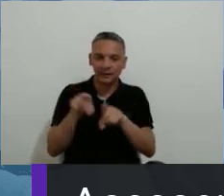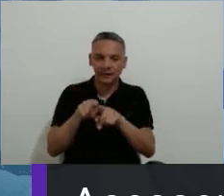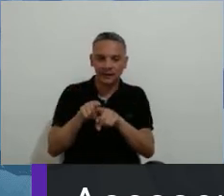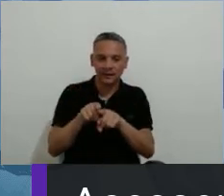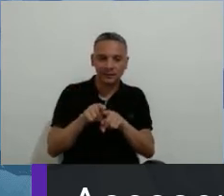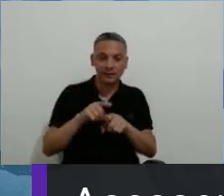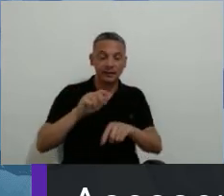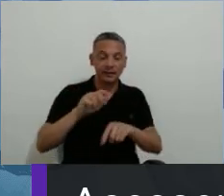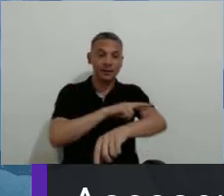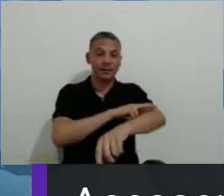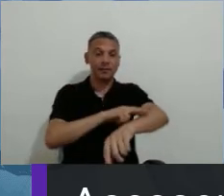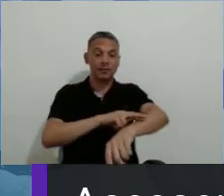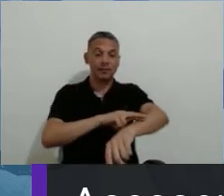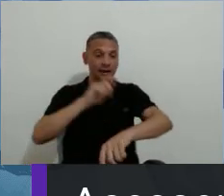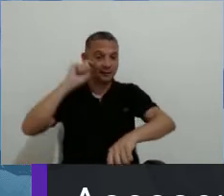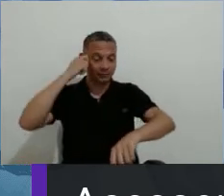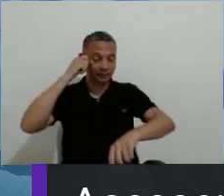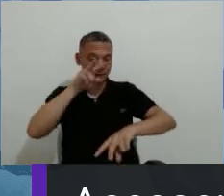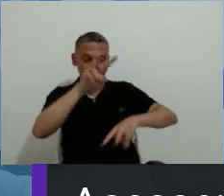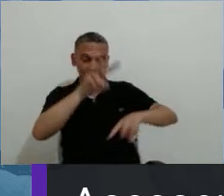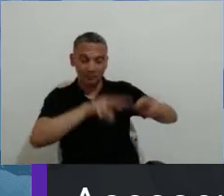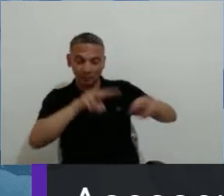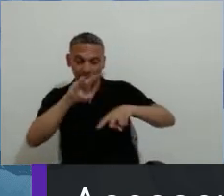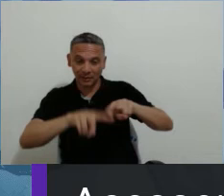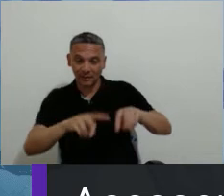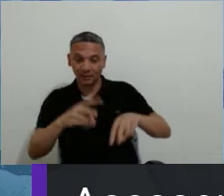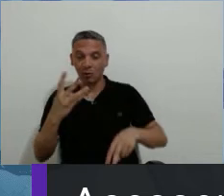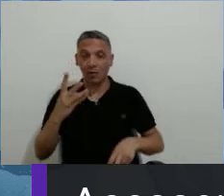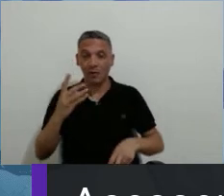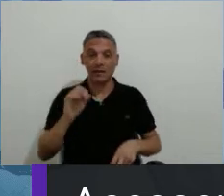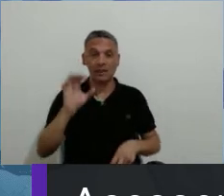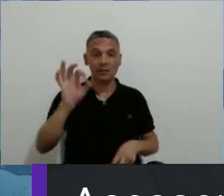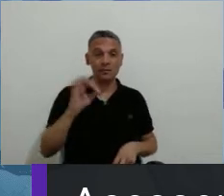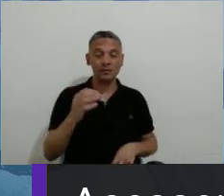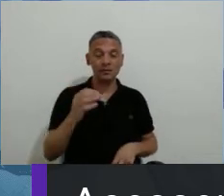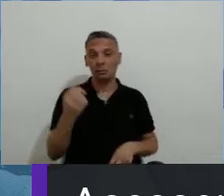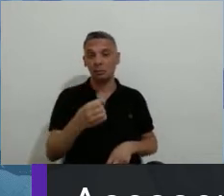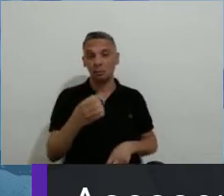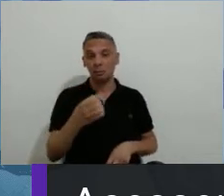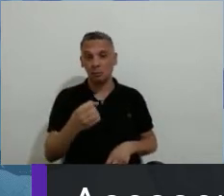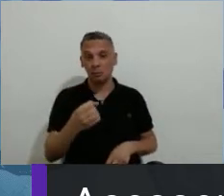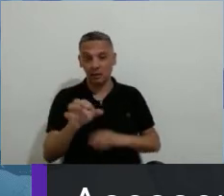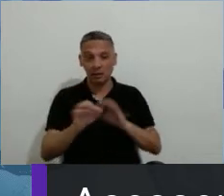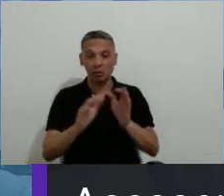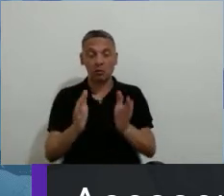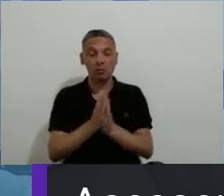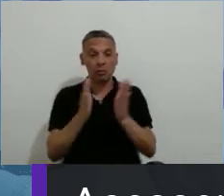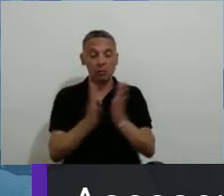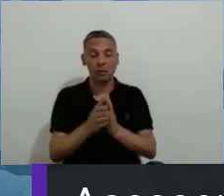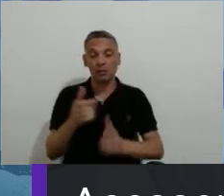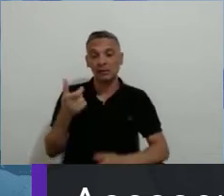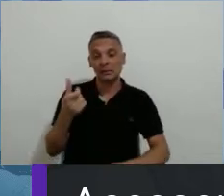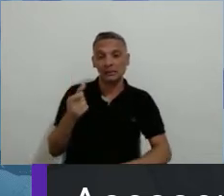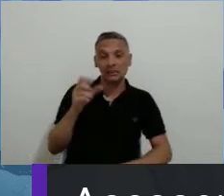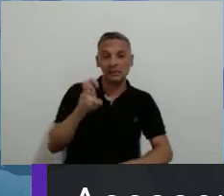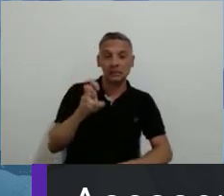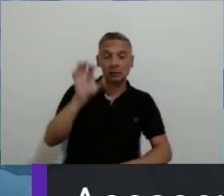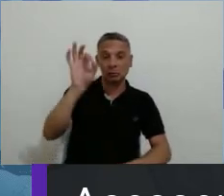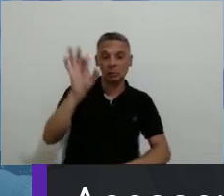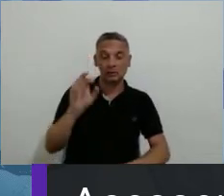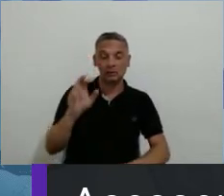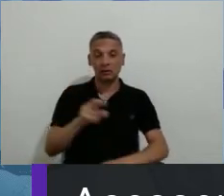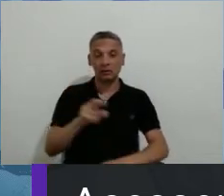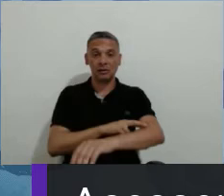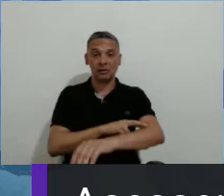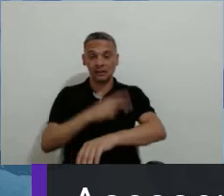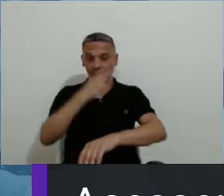gente percebe que são 40% das crianças brancas em situação domiciliar de pobreza e 65% das crianças